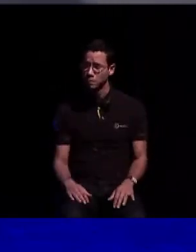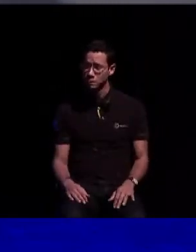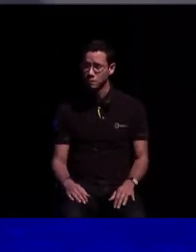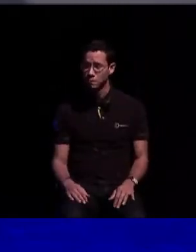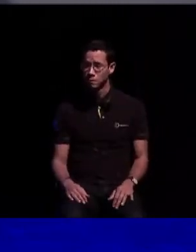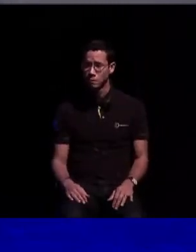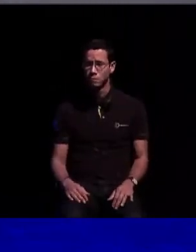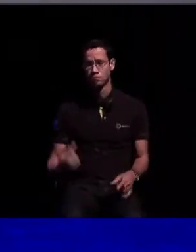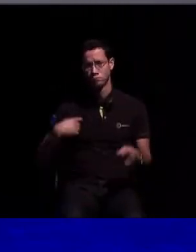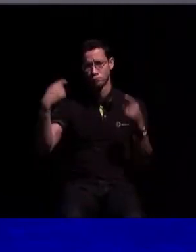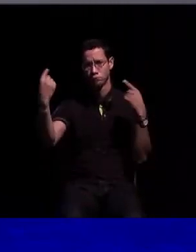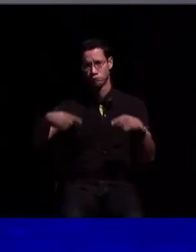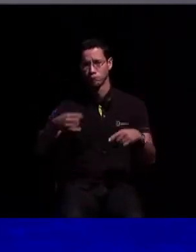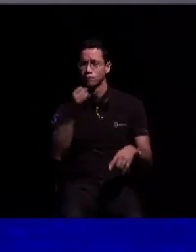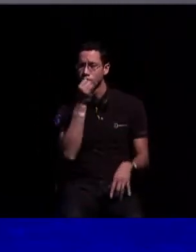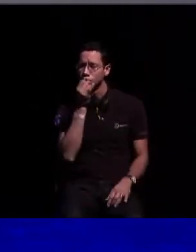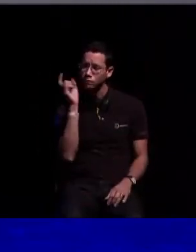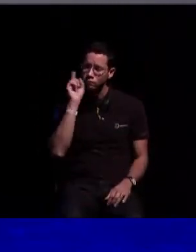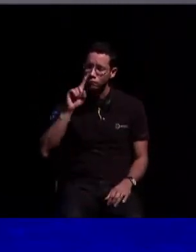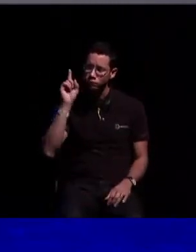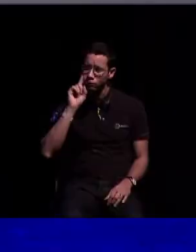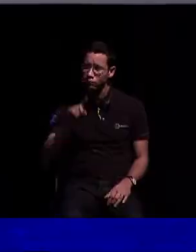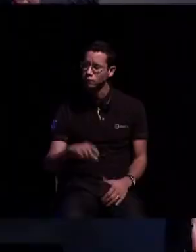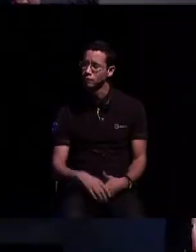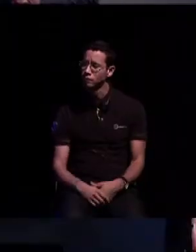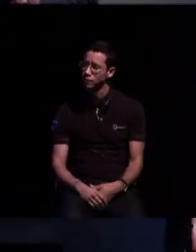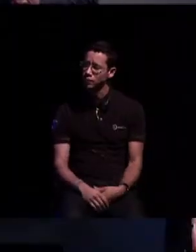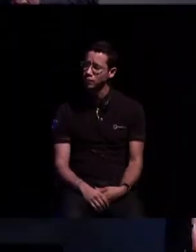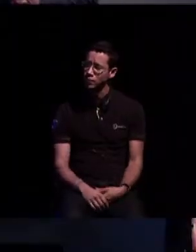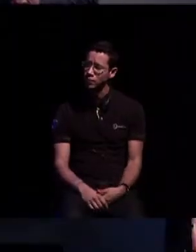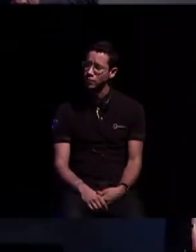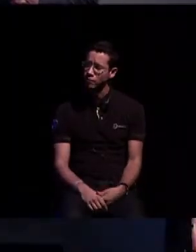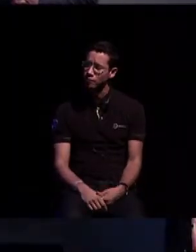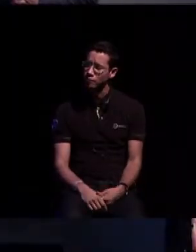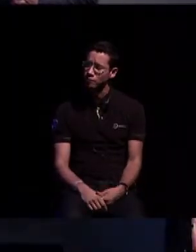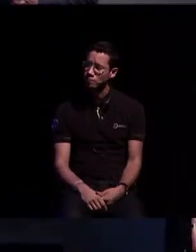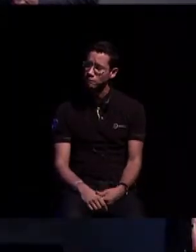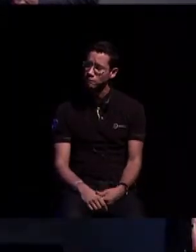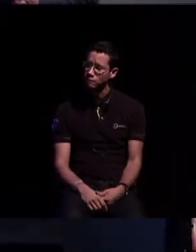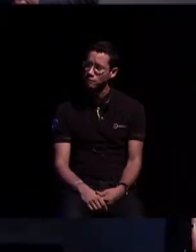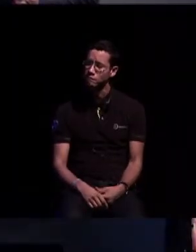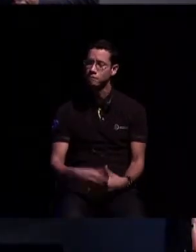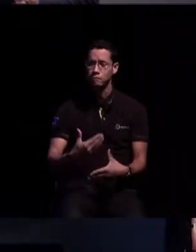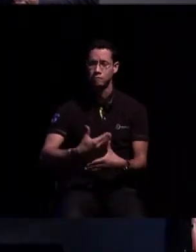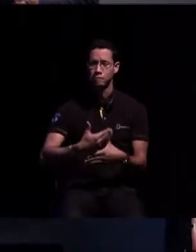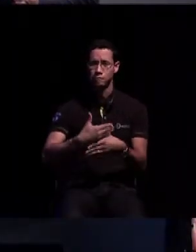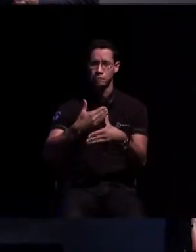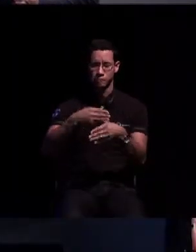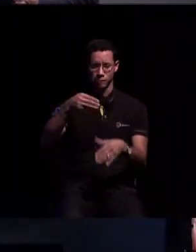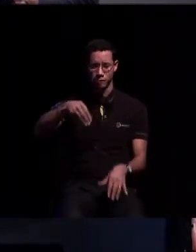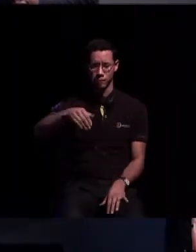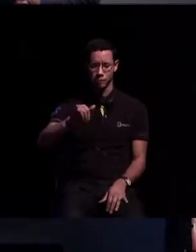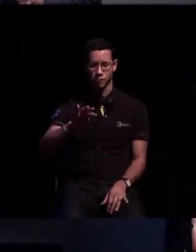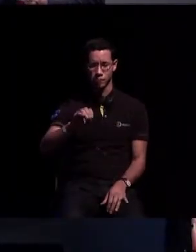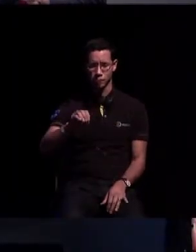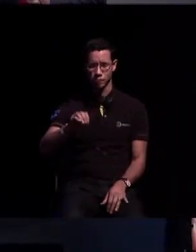Estados Unidos, por exemplo, é distinto um país como a Alemanha. A construção do mito nacional